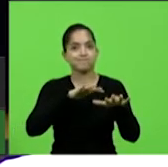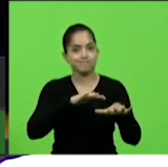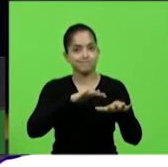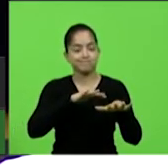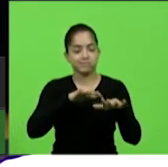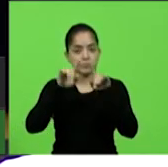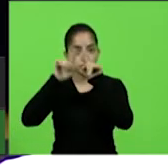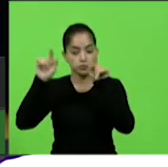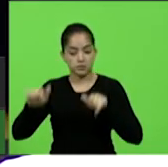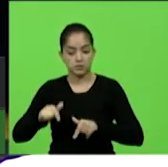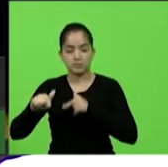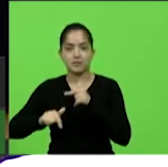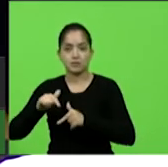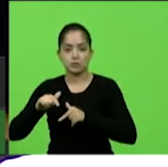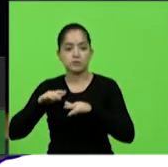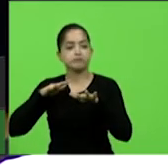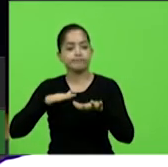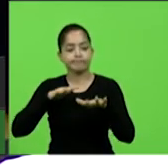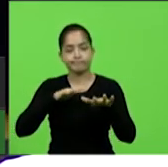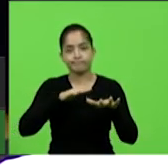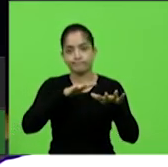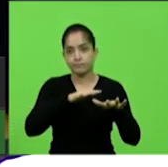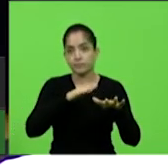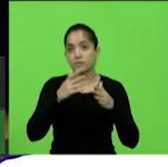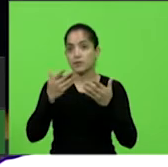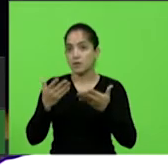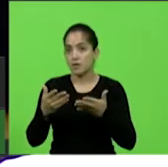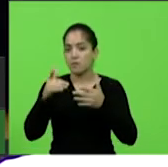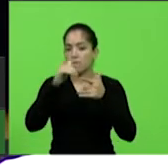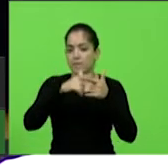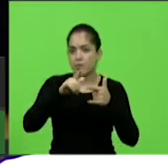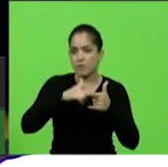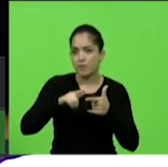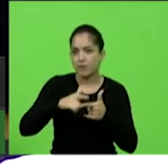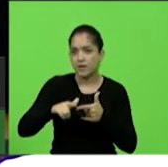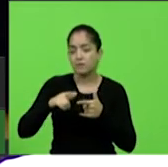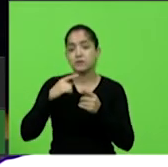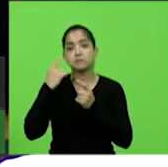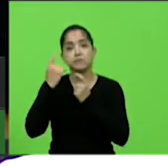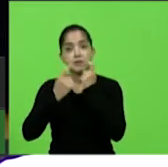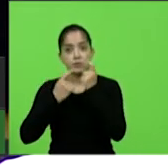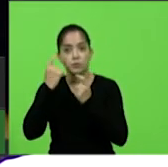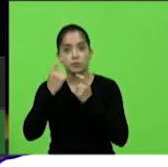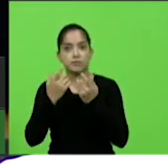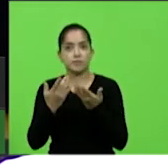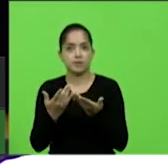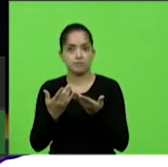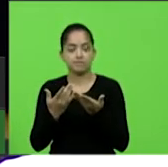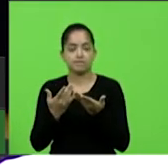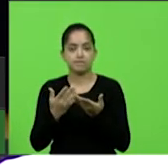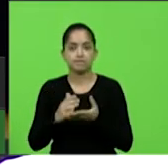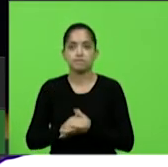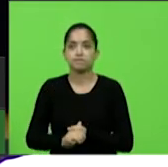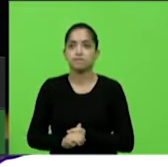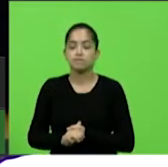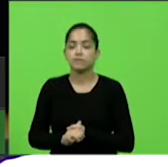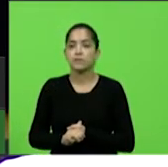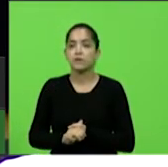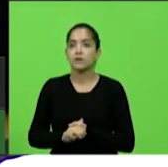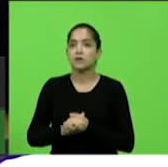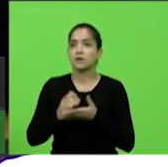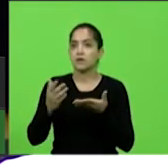SAMU. E os relatos de problemas são preocupantes, muito preocupantes, e